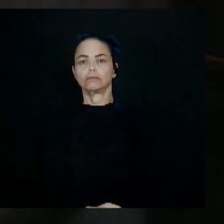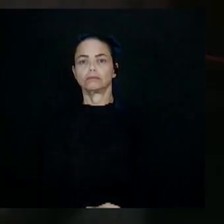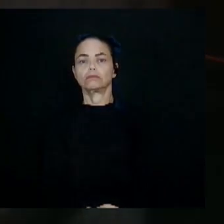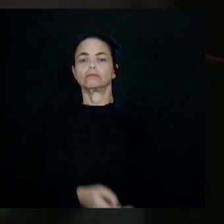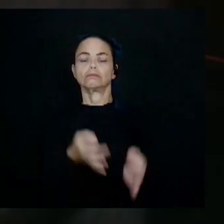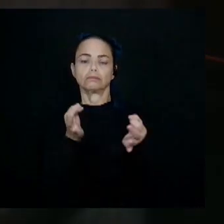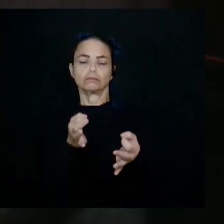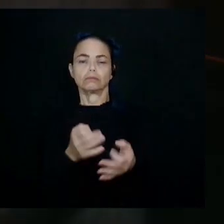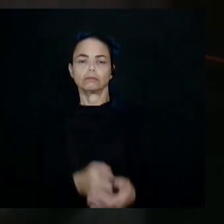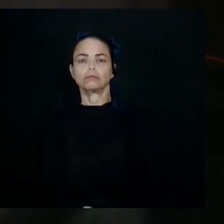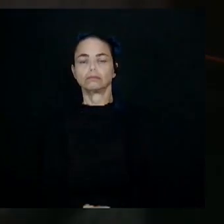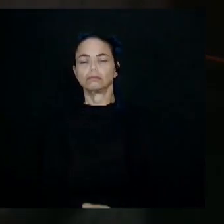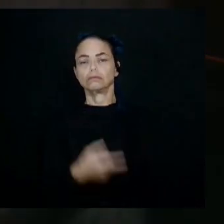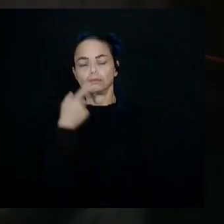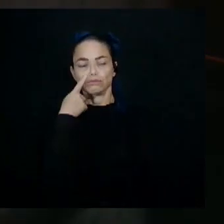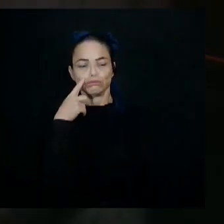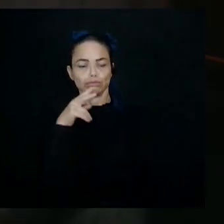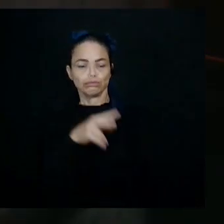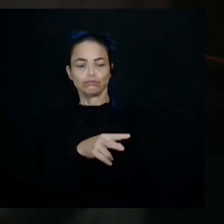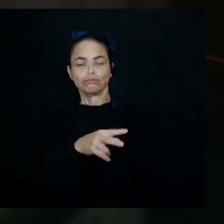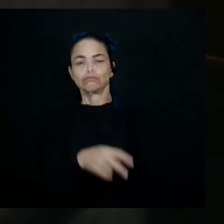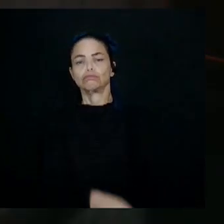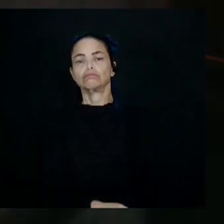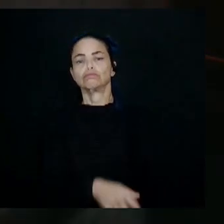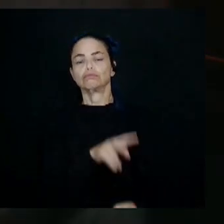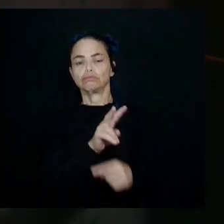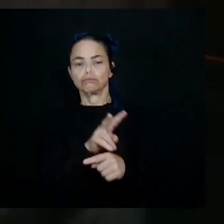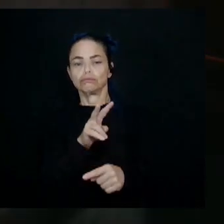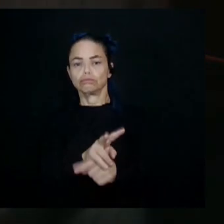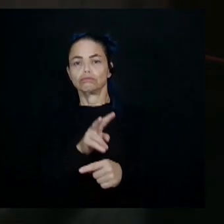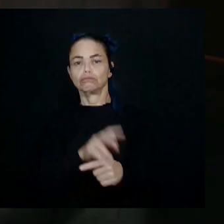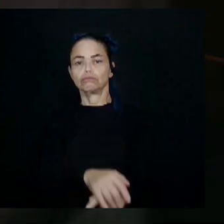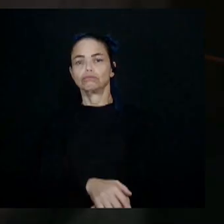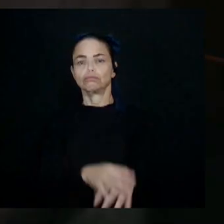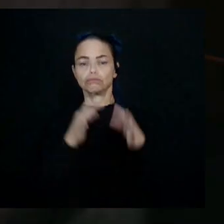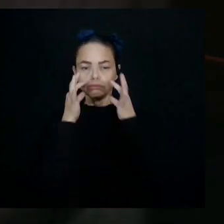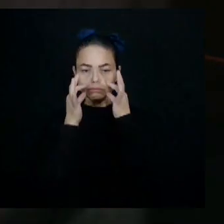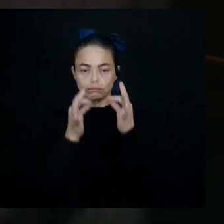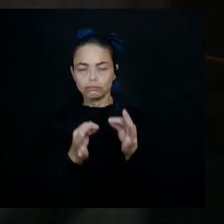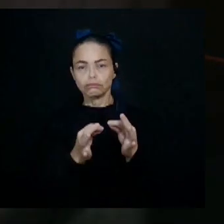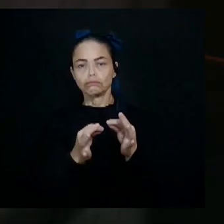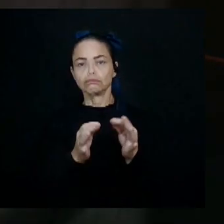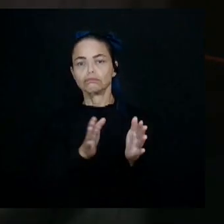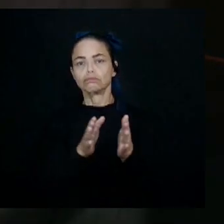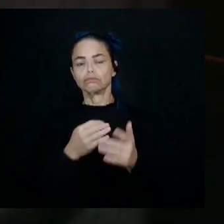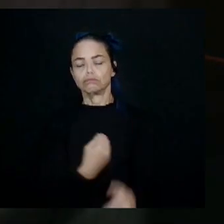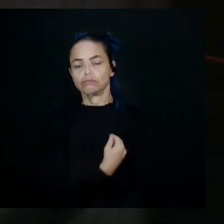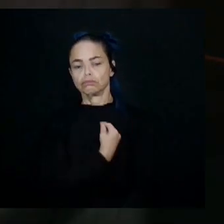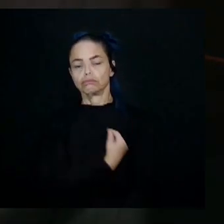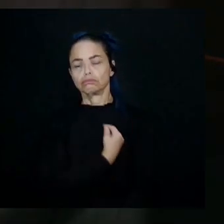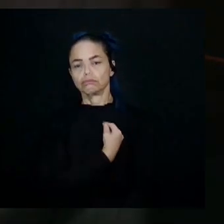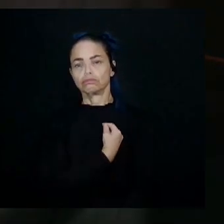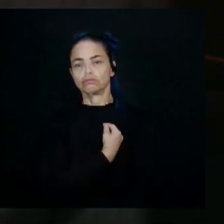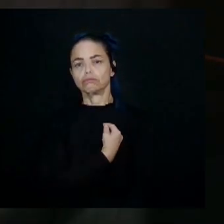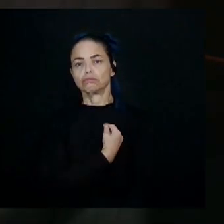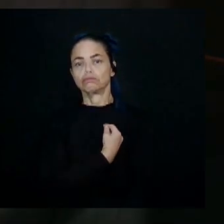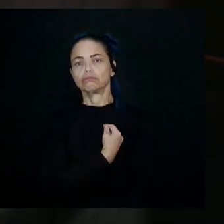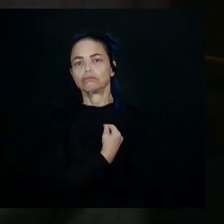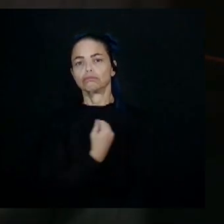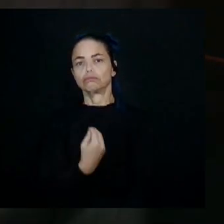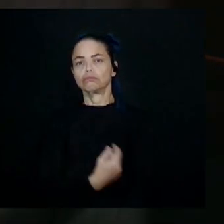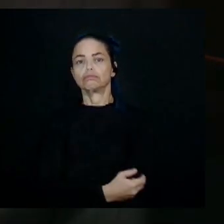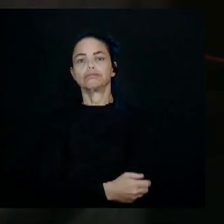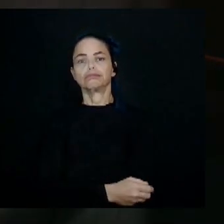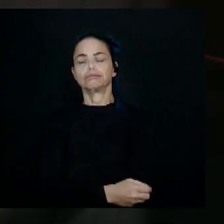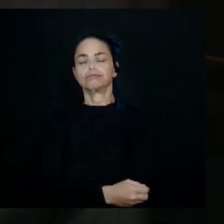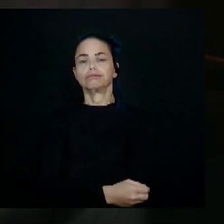um olhar com cuidado e com atenção nessa fase da vida. E aí, nós vivemos uma vida frenética.